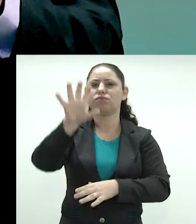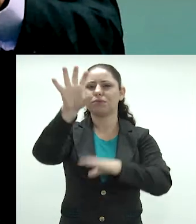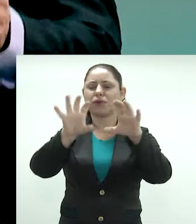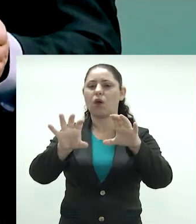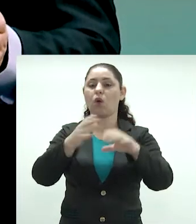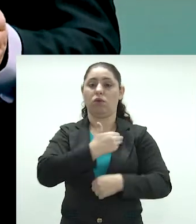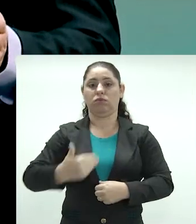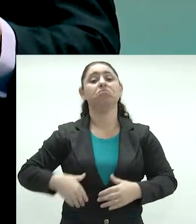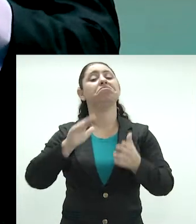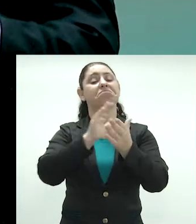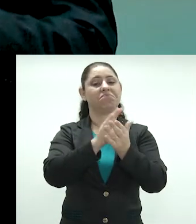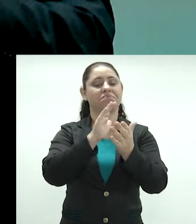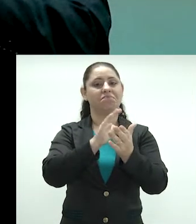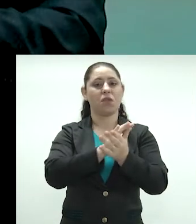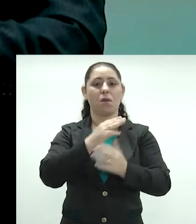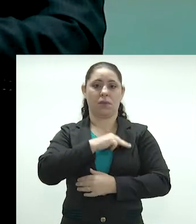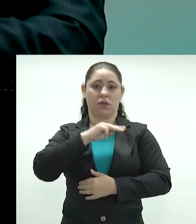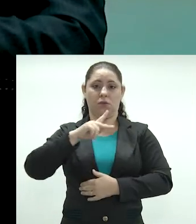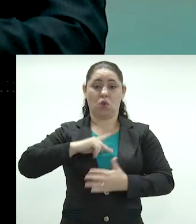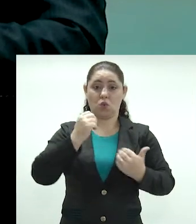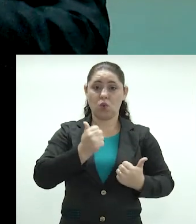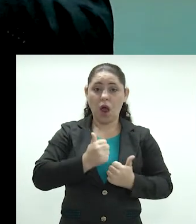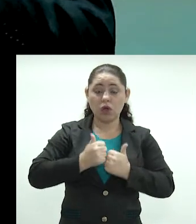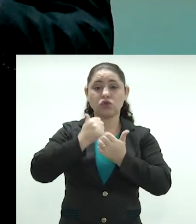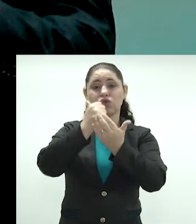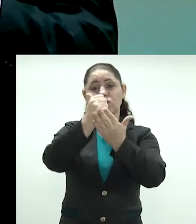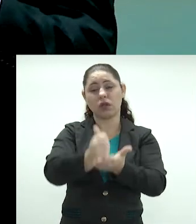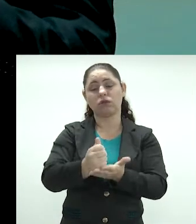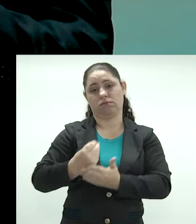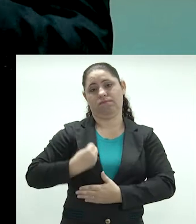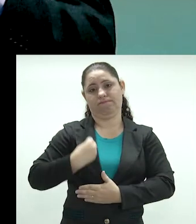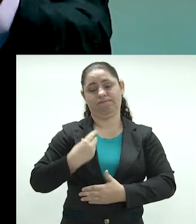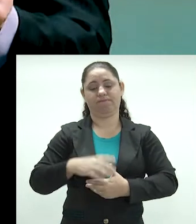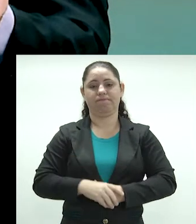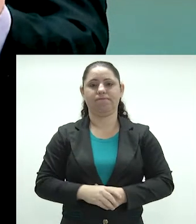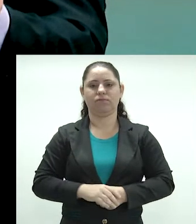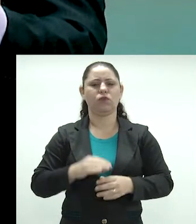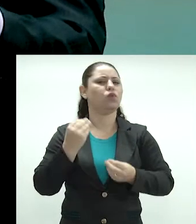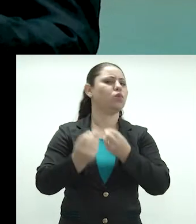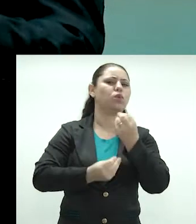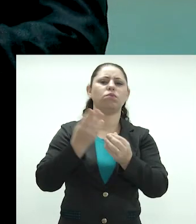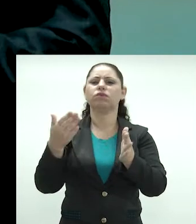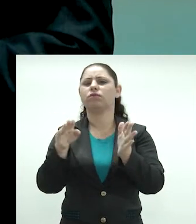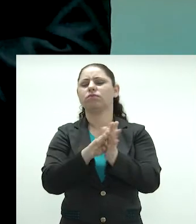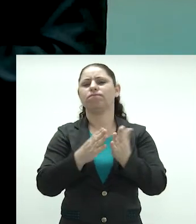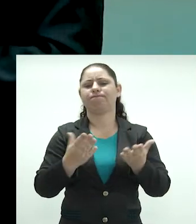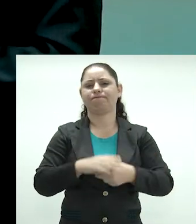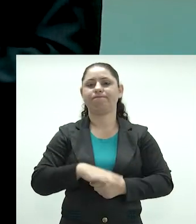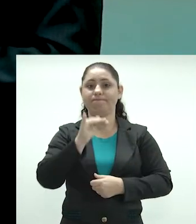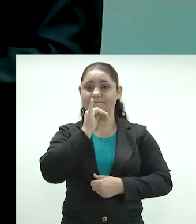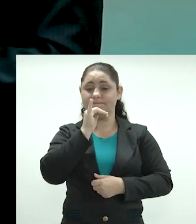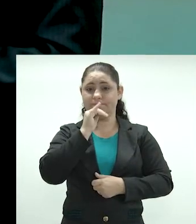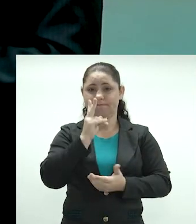governantes estão de parabéns e o Ministério Público vem ajudando nessa participação. Agora, como que você vai chegar? Um exemplo que eu